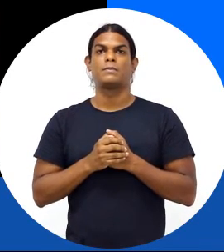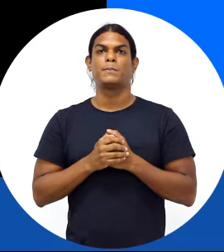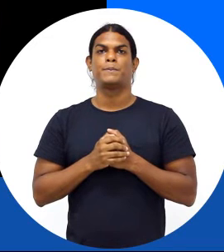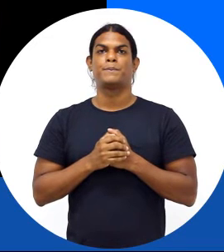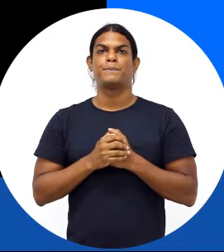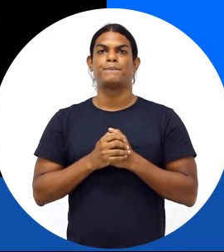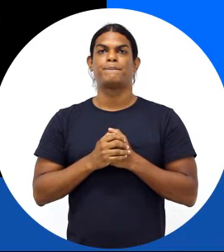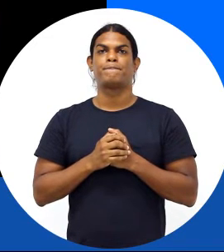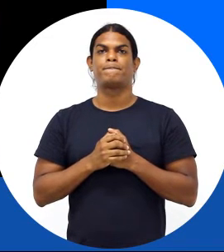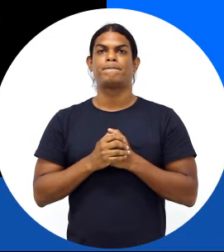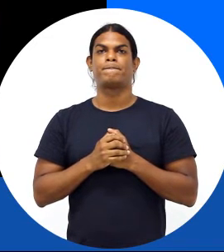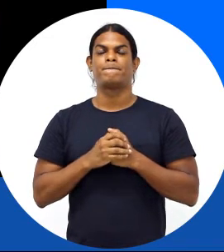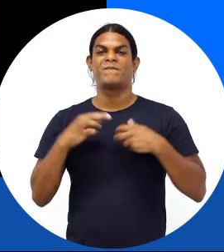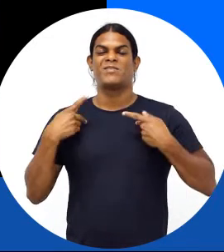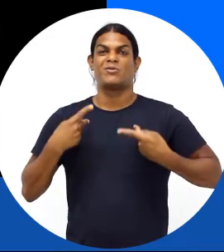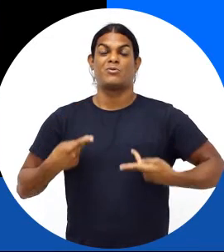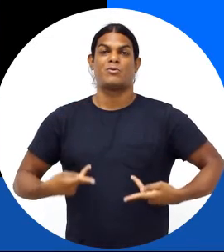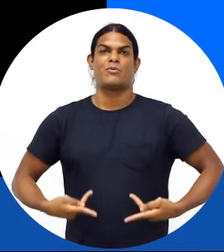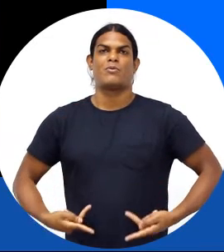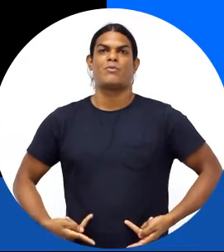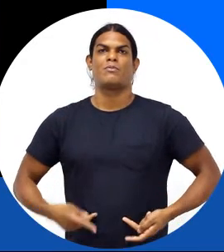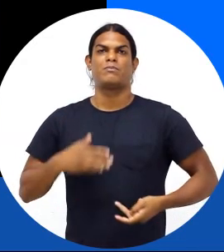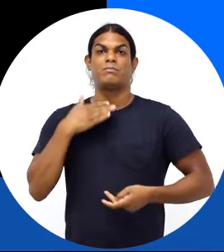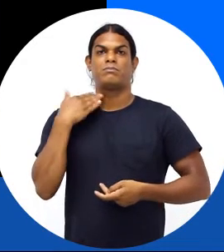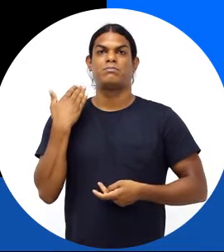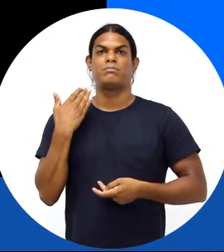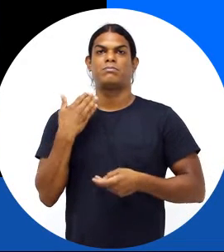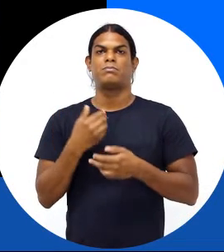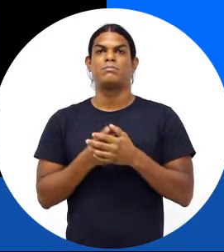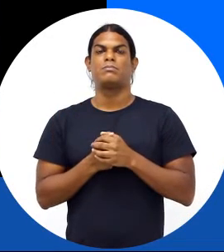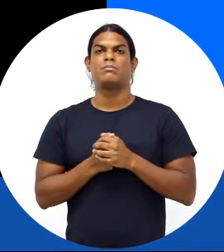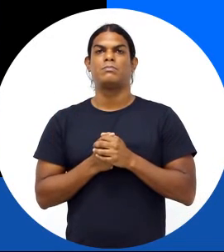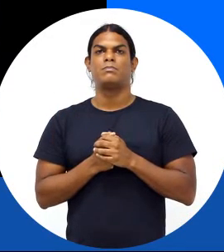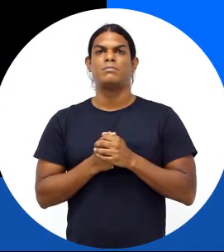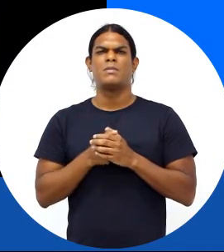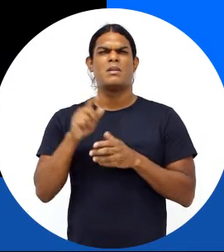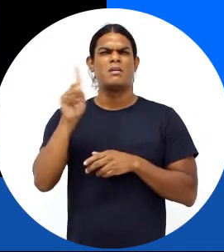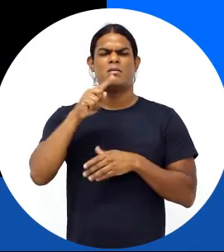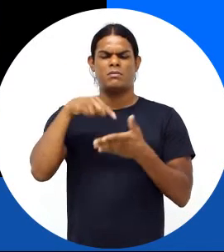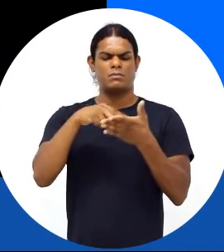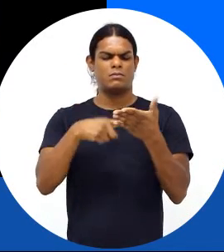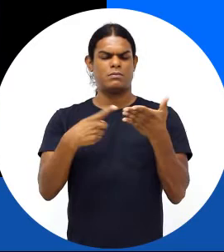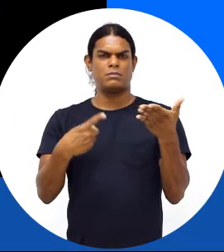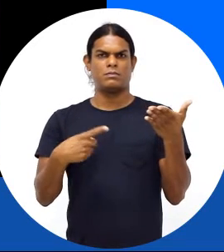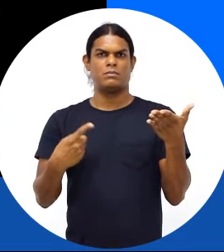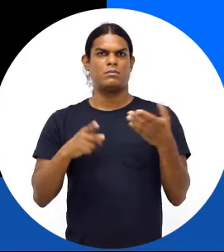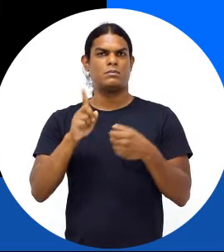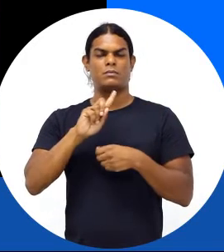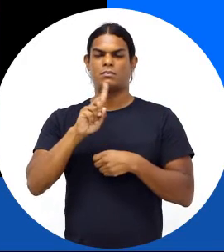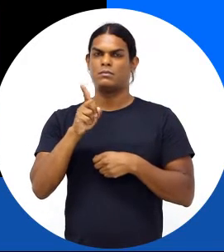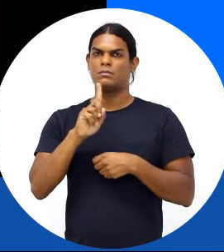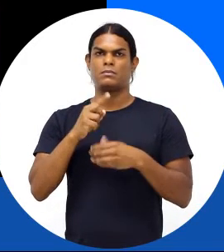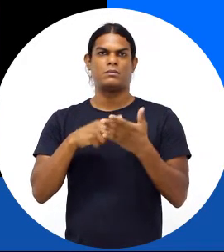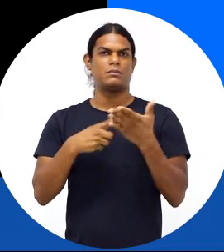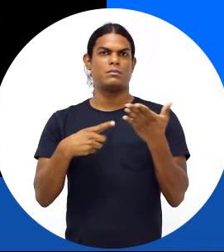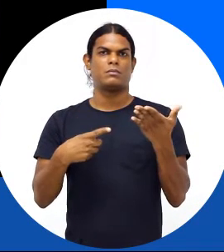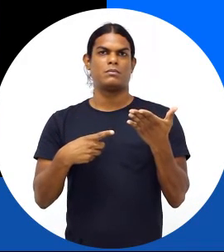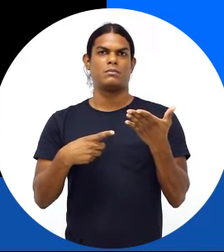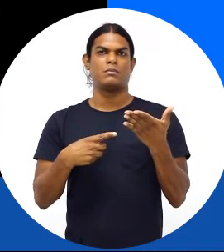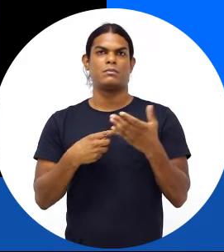Carcaça de Sutine, 1925. Não está na apostila. Não, não está.